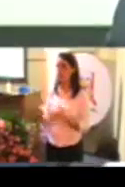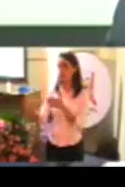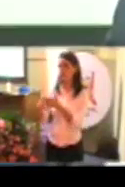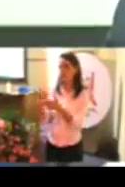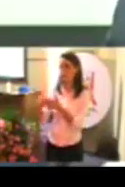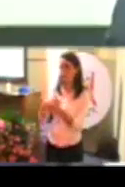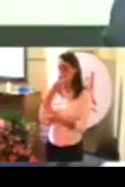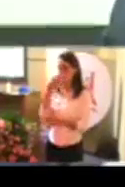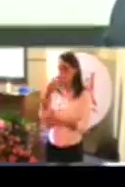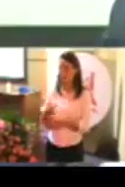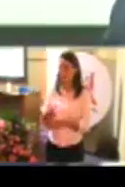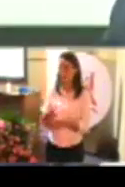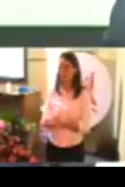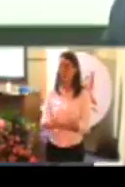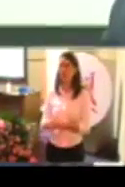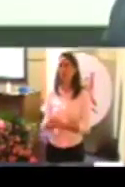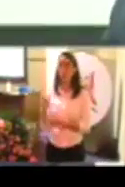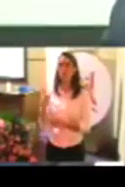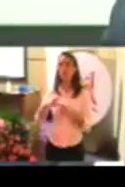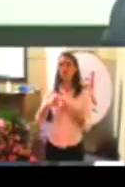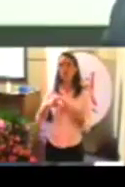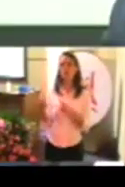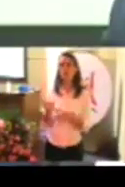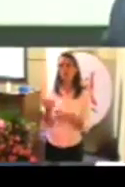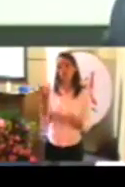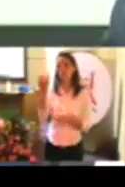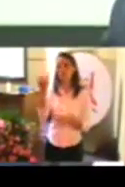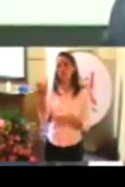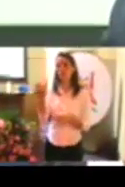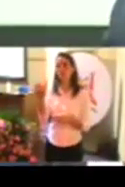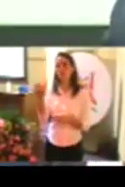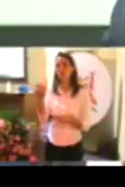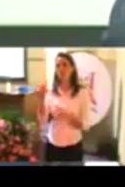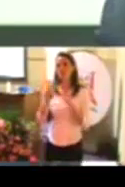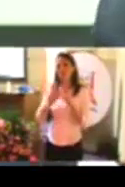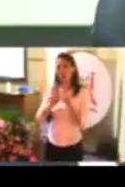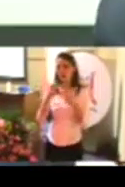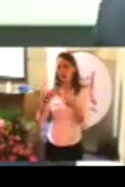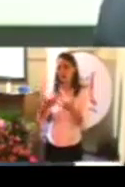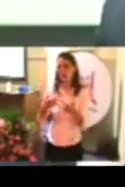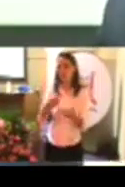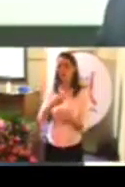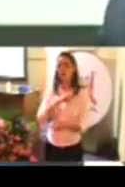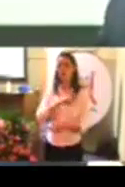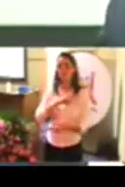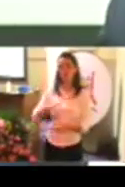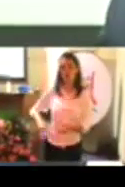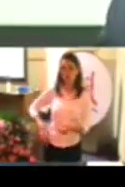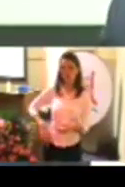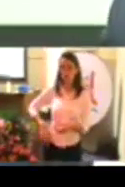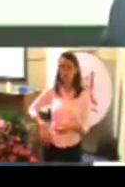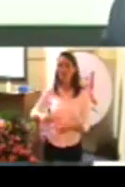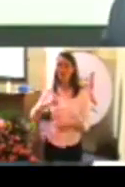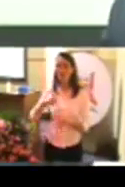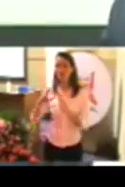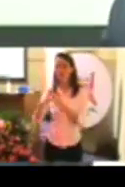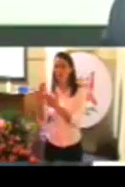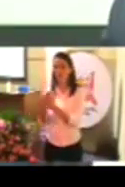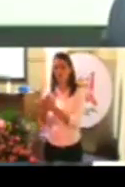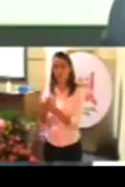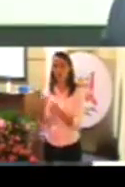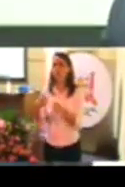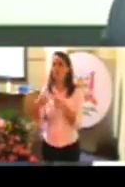mim. Qual é a importância de uma Câmara Municipal ou de uma Casa Legislativa ter uma escola do